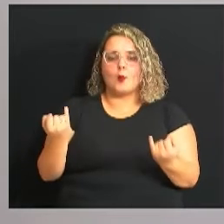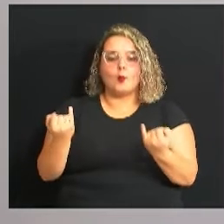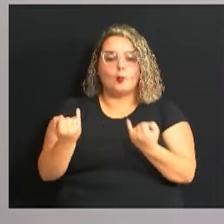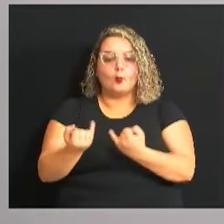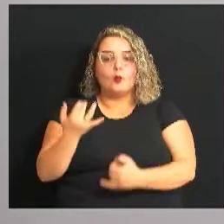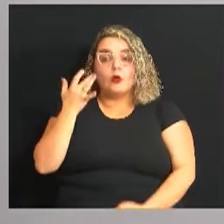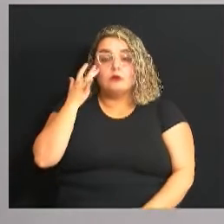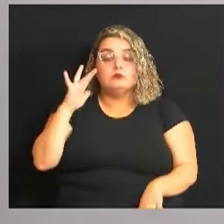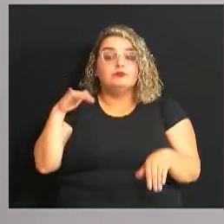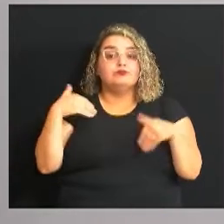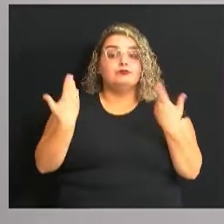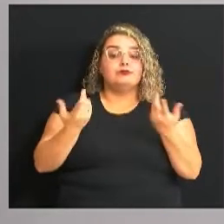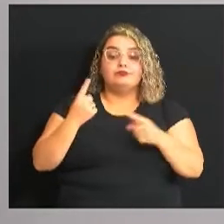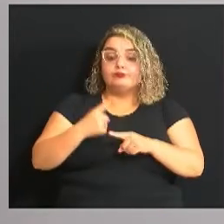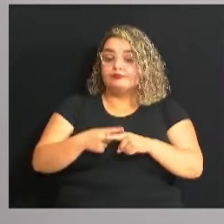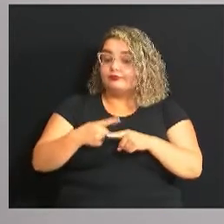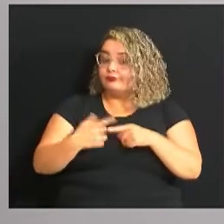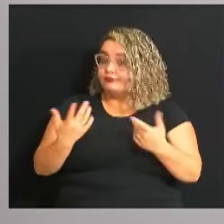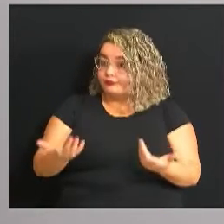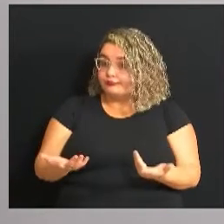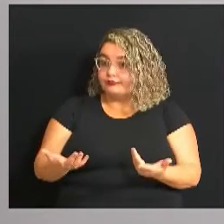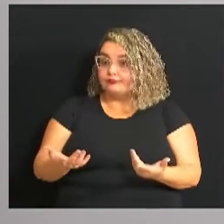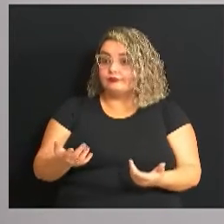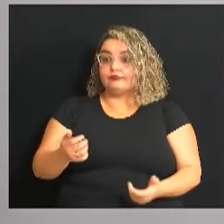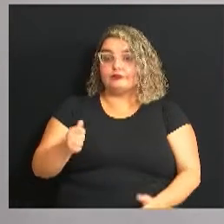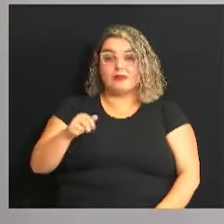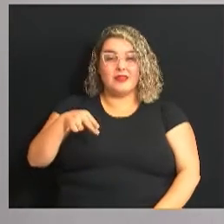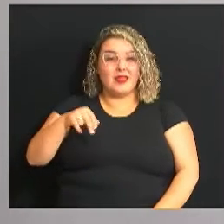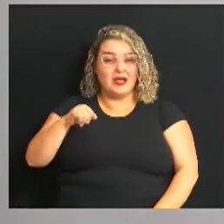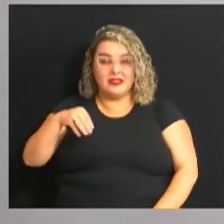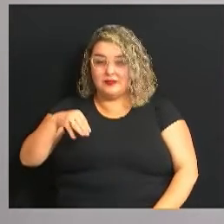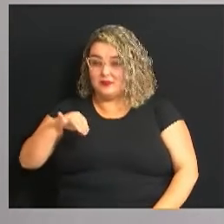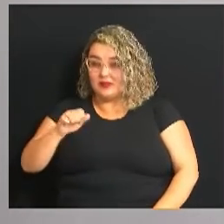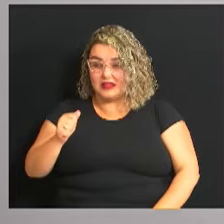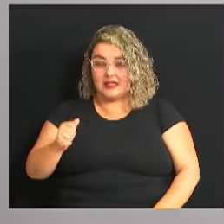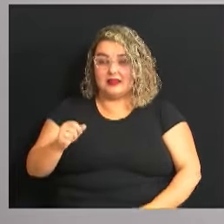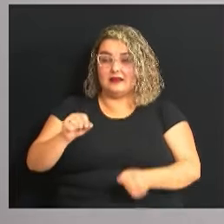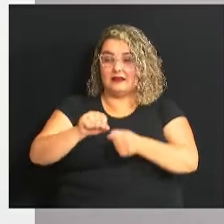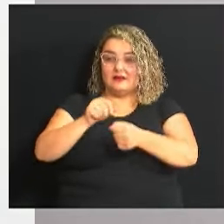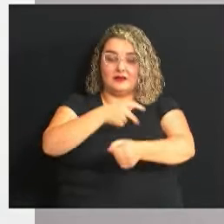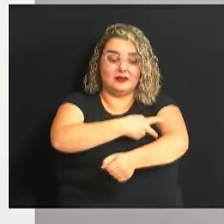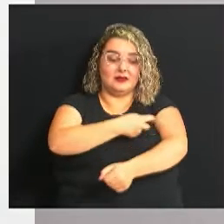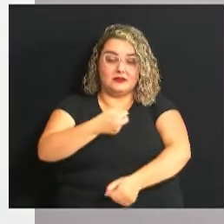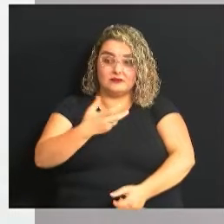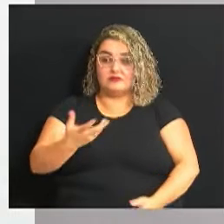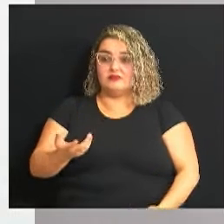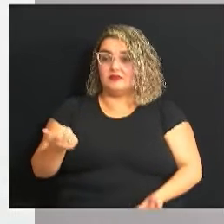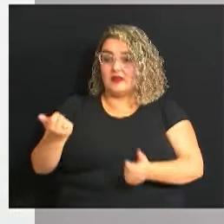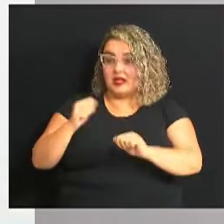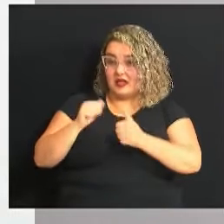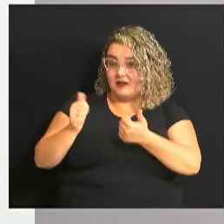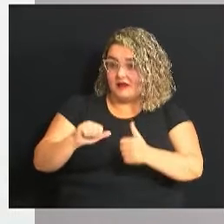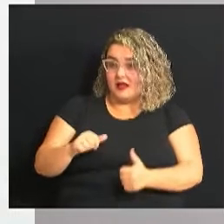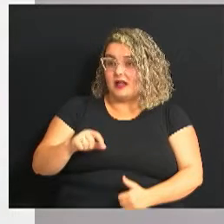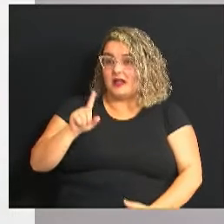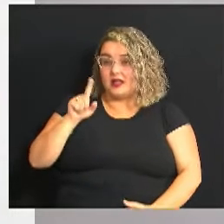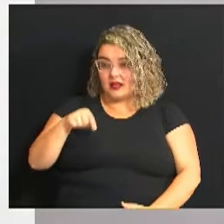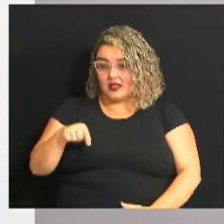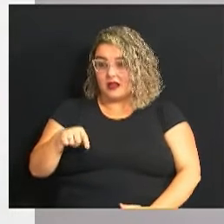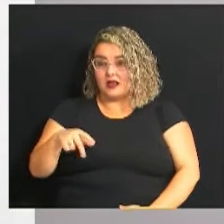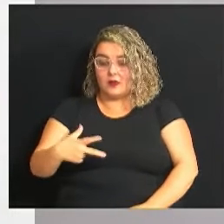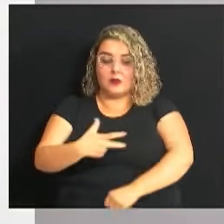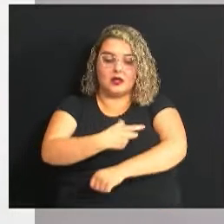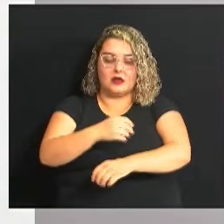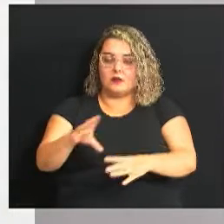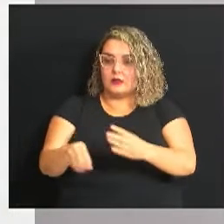de onde vem, anemia. Então, se você faz um exame de sangue, né, e você avalia, isso seria um exame complementar, não um